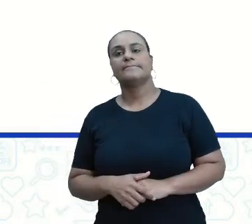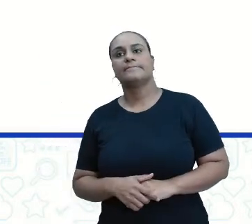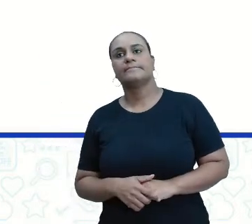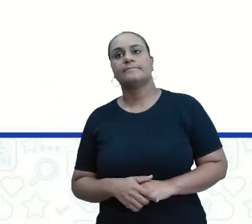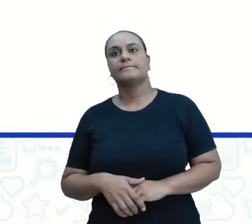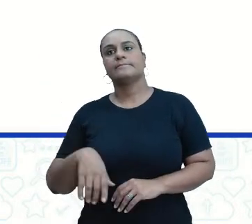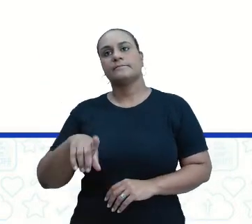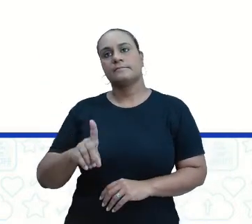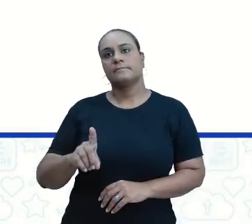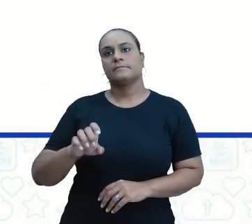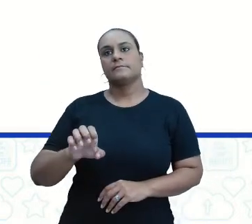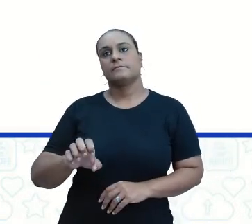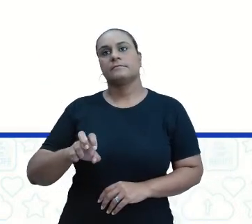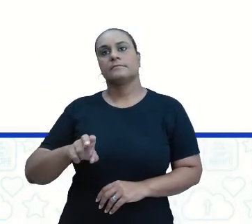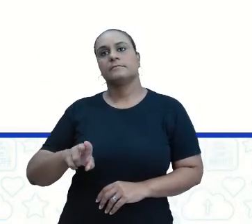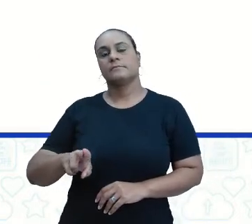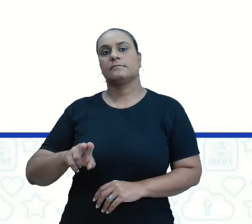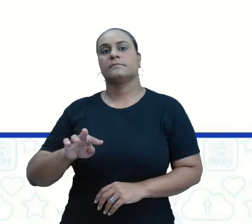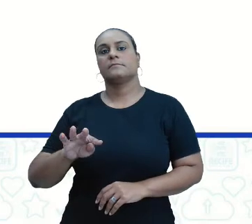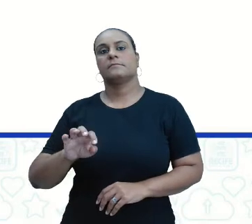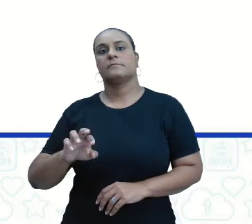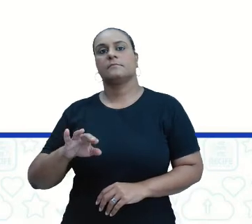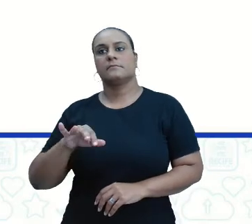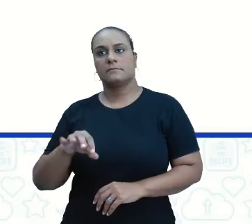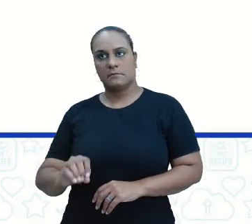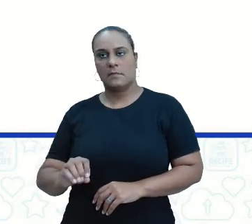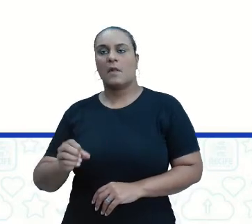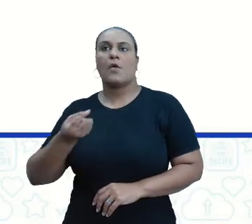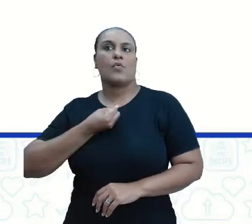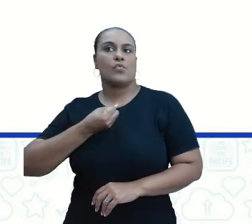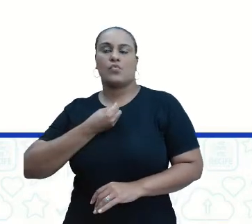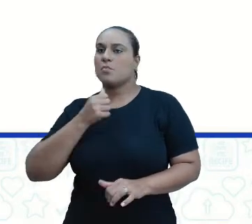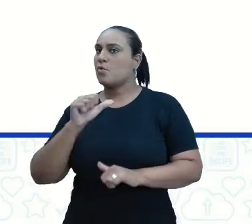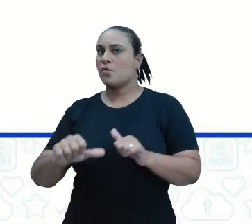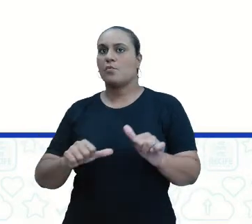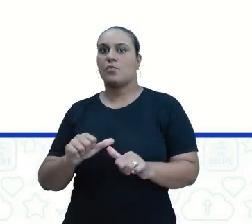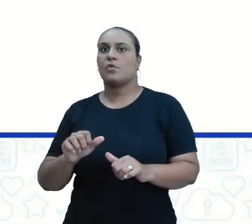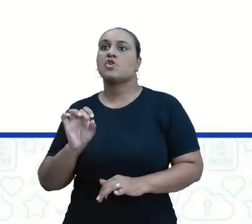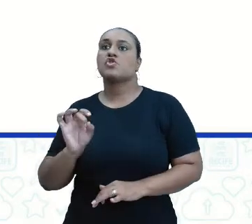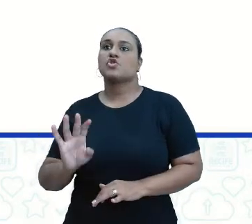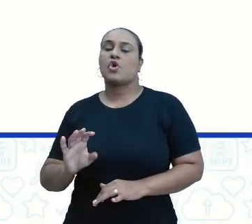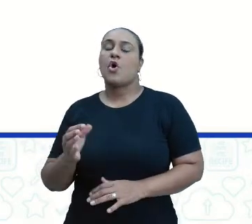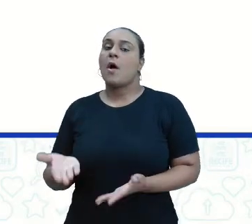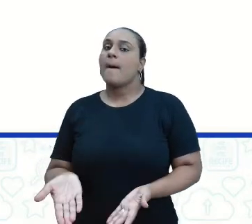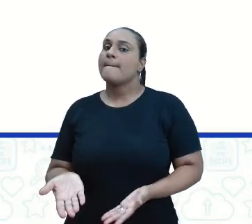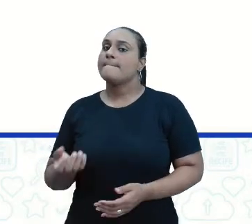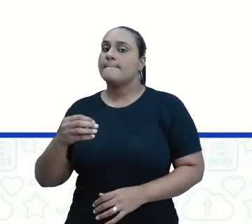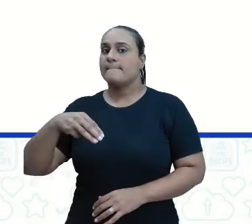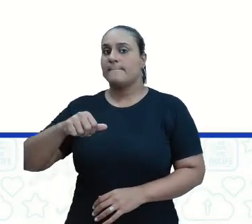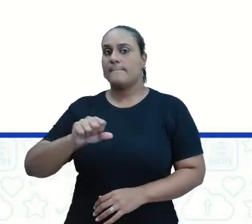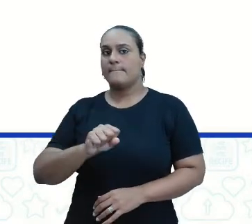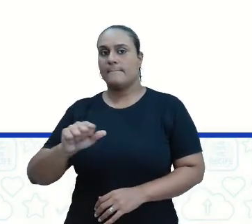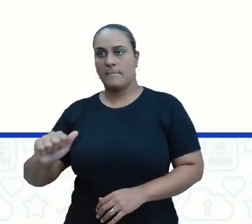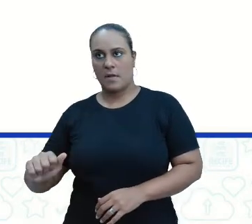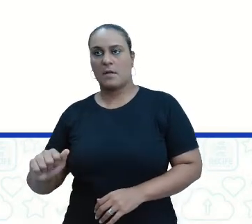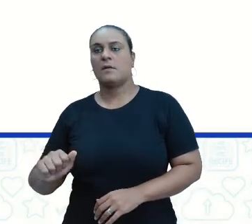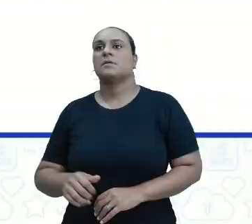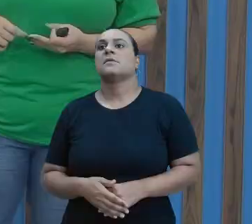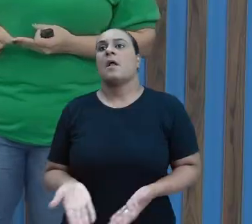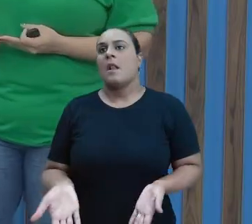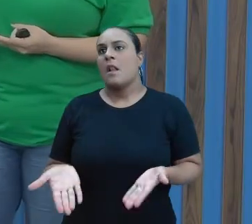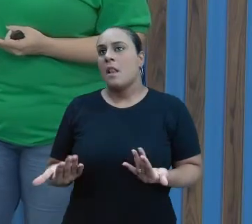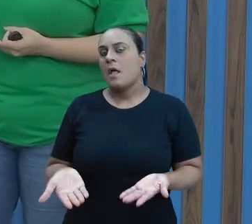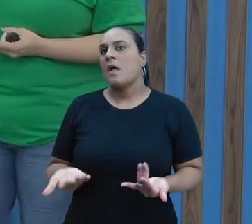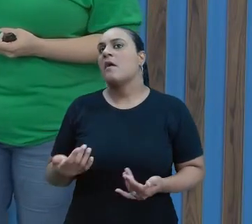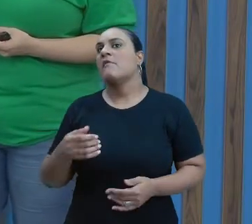O deutério também é né? O número atômico, na verdade, não muda, o que muda é o número de massa, né? Então, o hidrogênio leve, ele apresenta 1